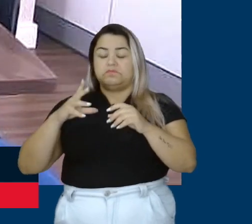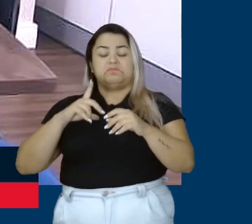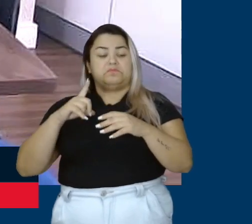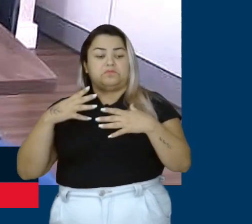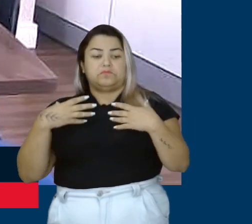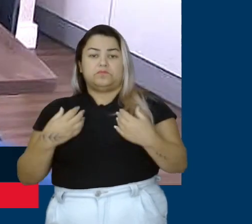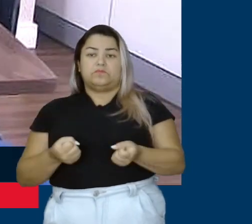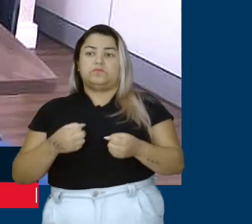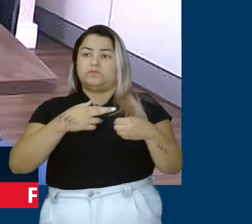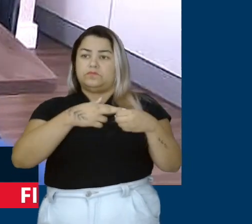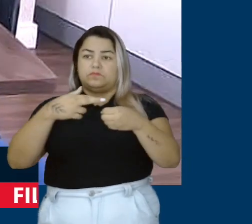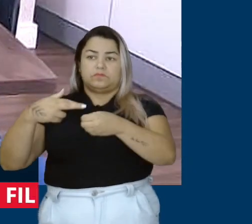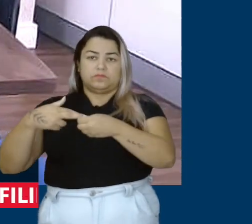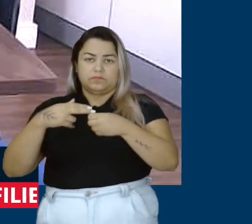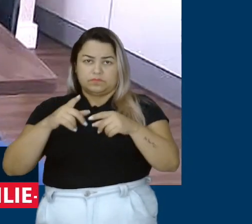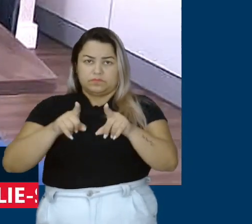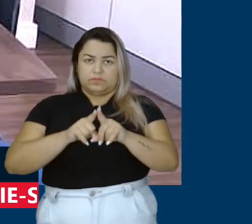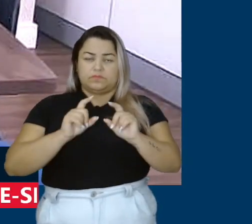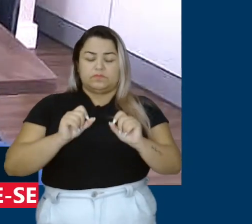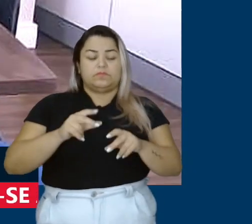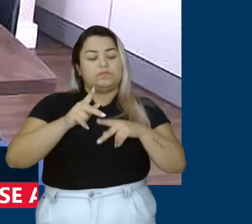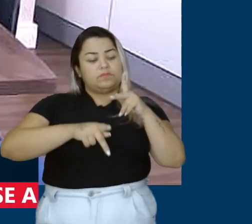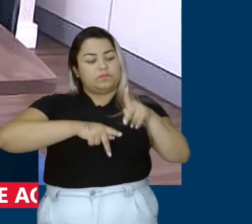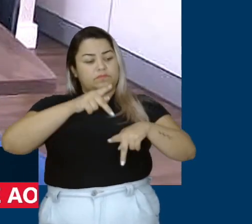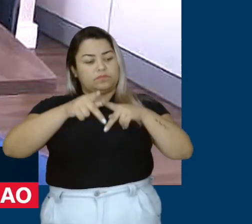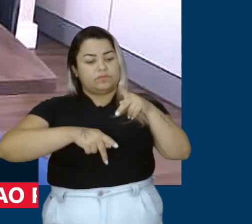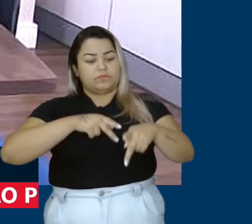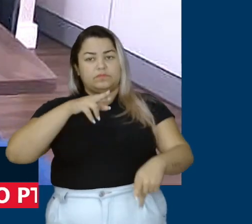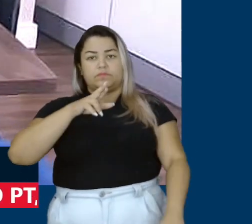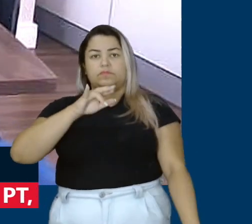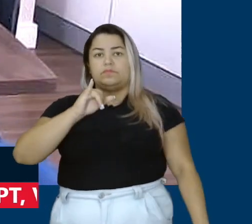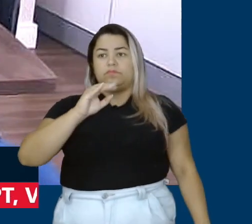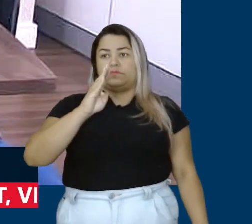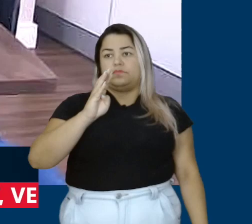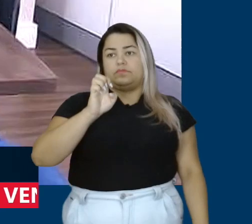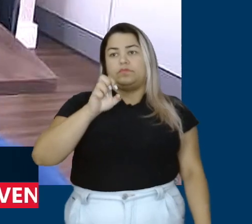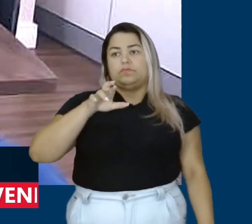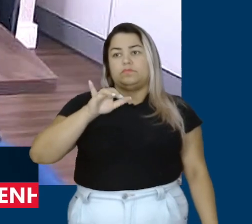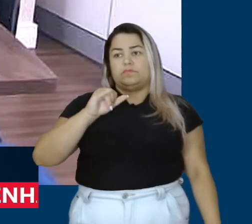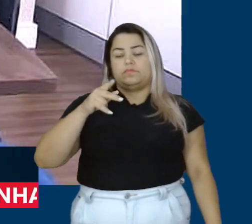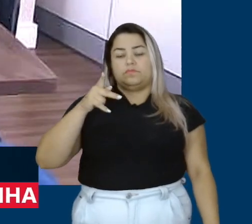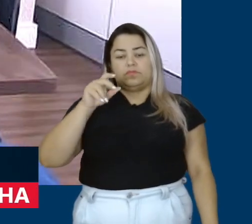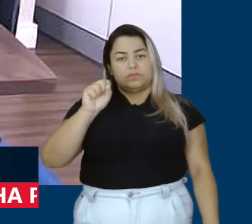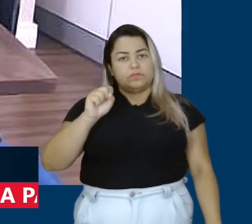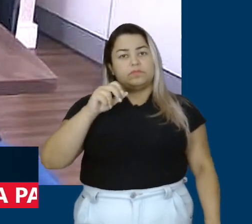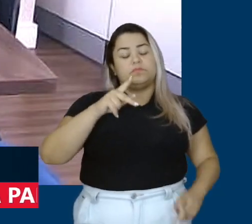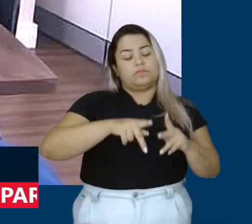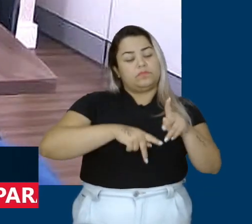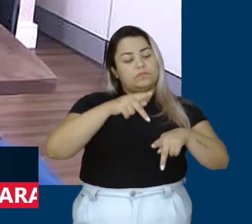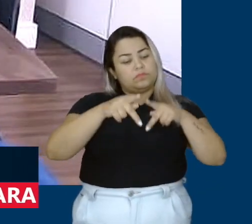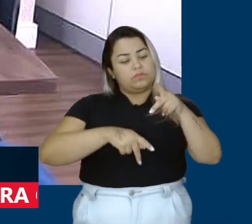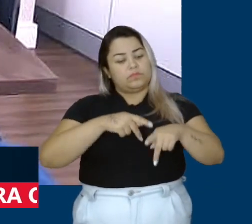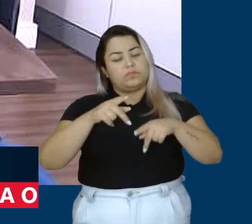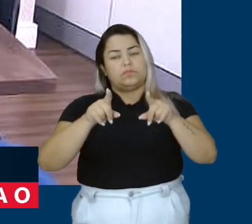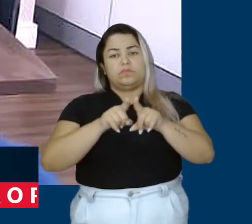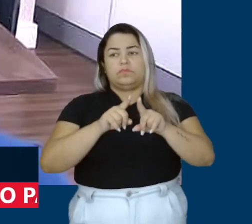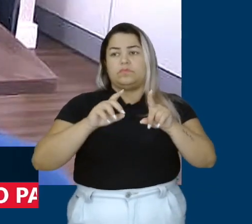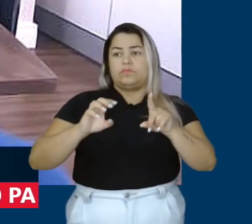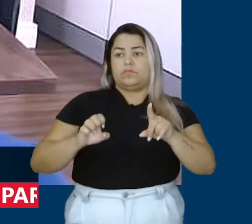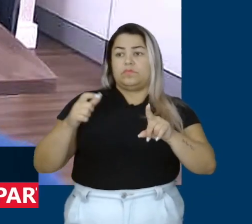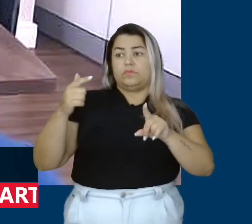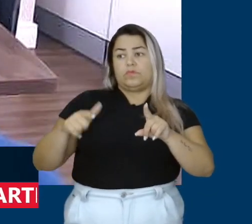né, pelas regiões, pelas populações ribeirinhas, pelas populações que vivem nas reservas